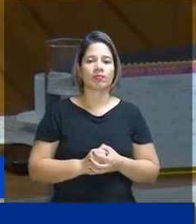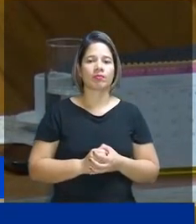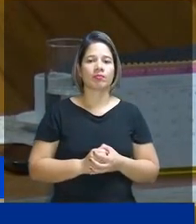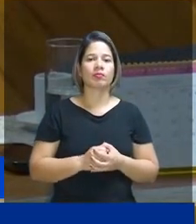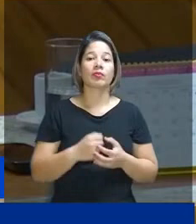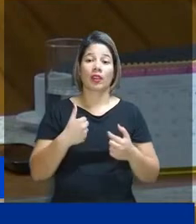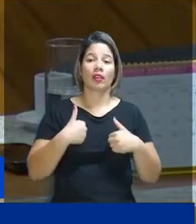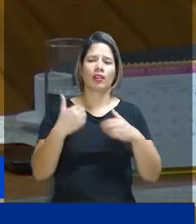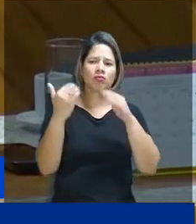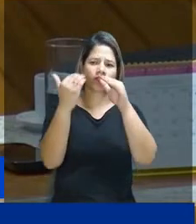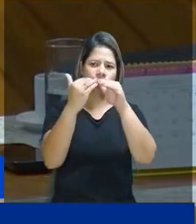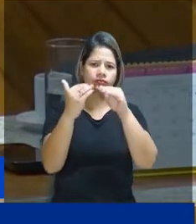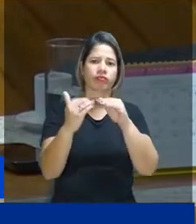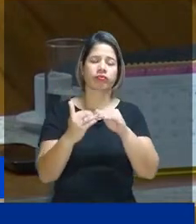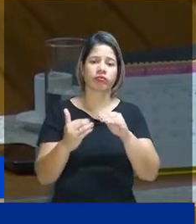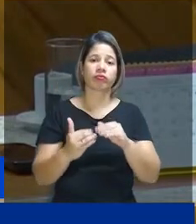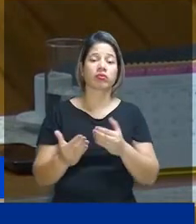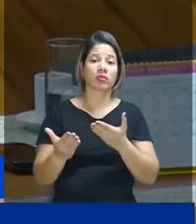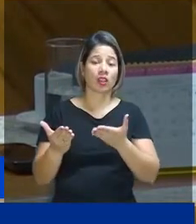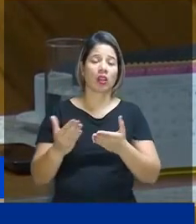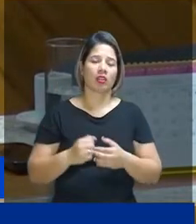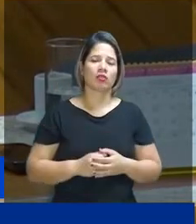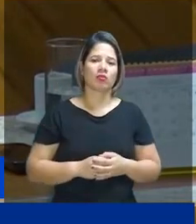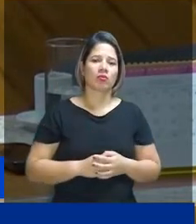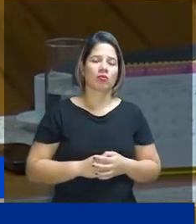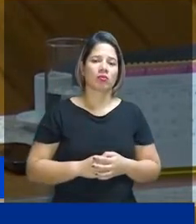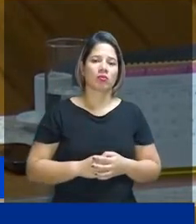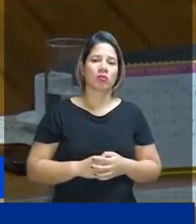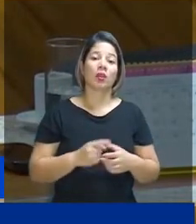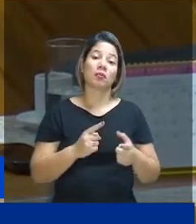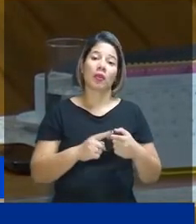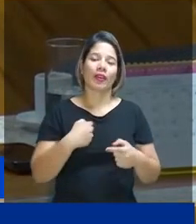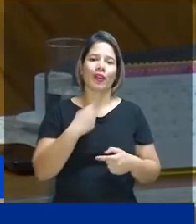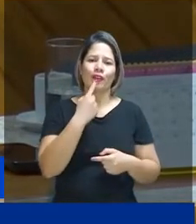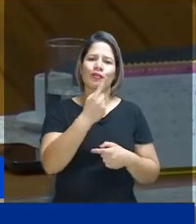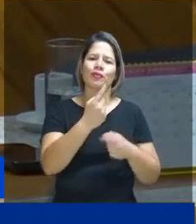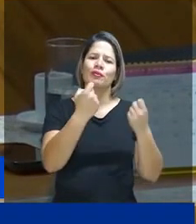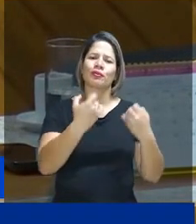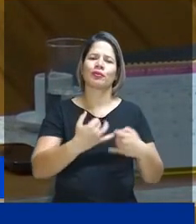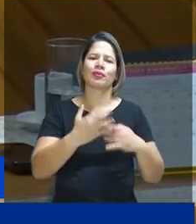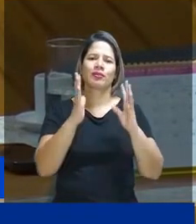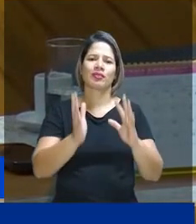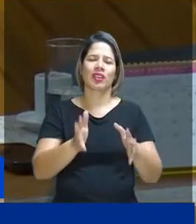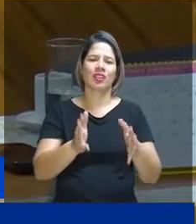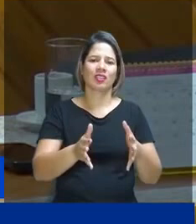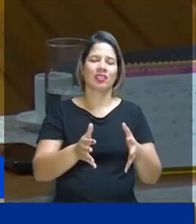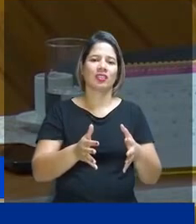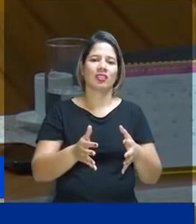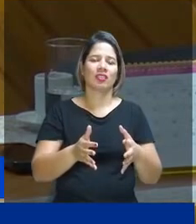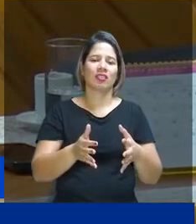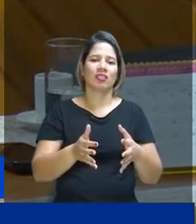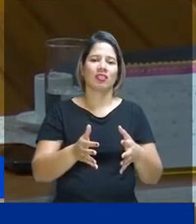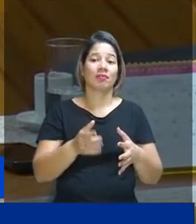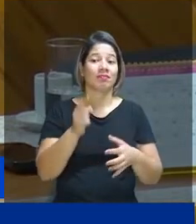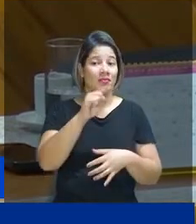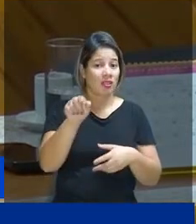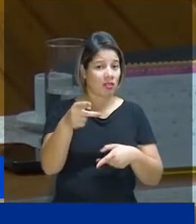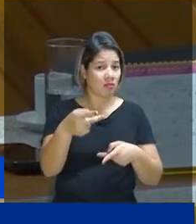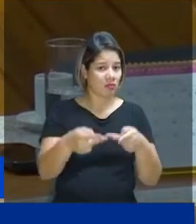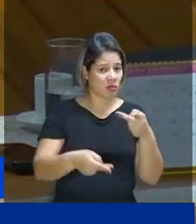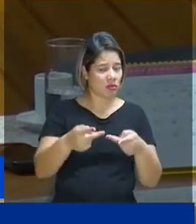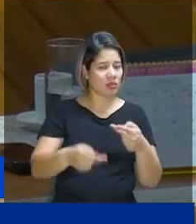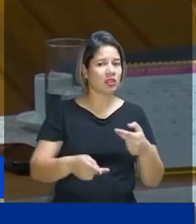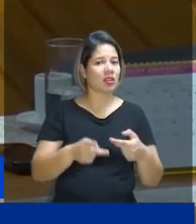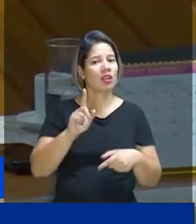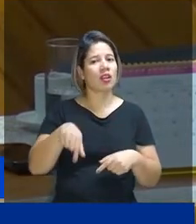eu venho defendendo há muito tempo aqui, né, de que essas políticas relacionadas com